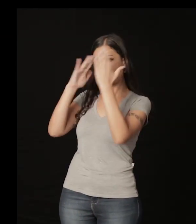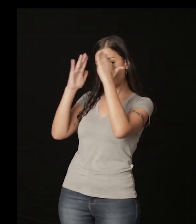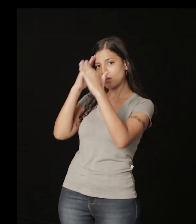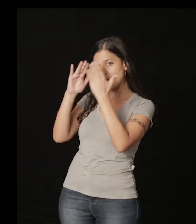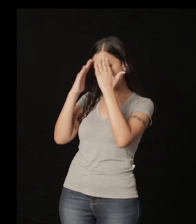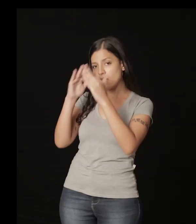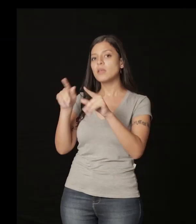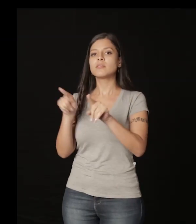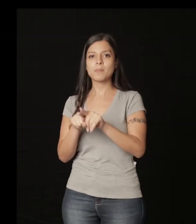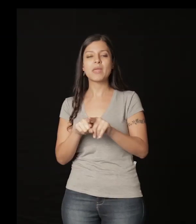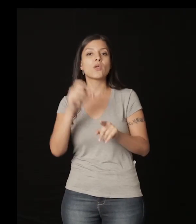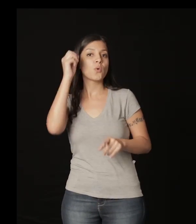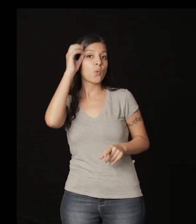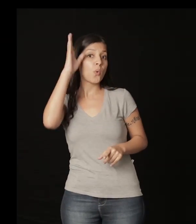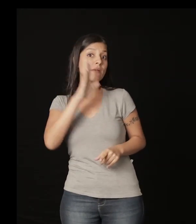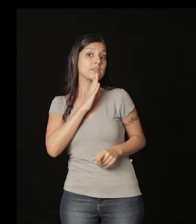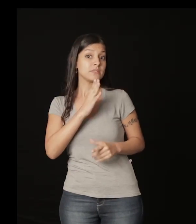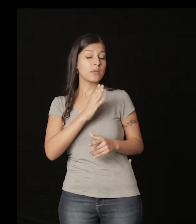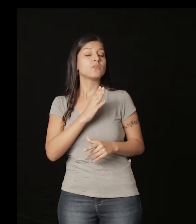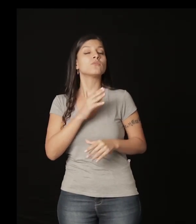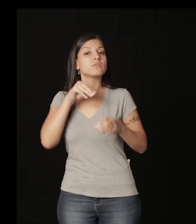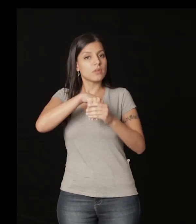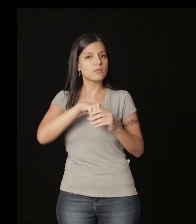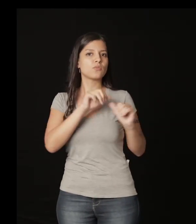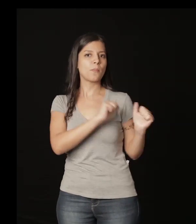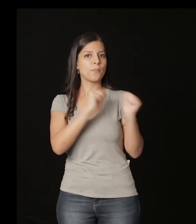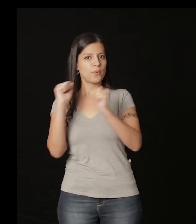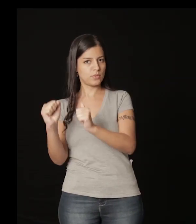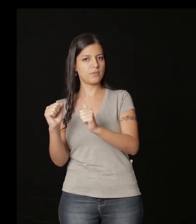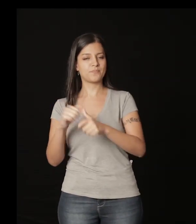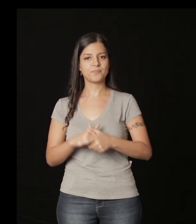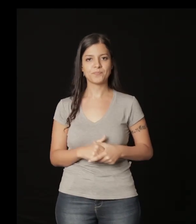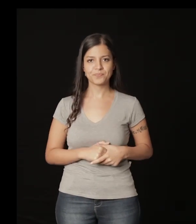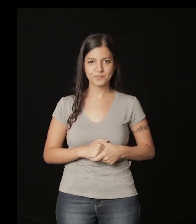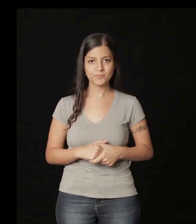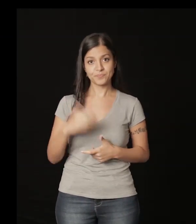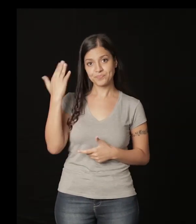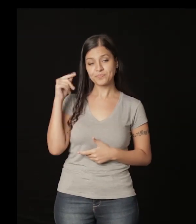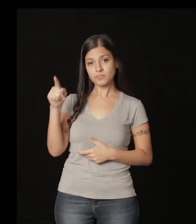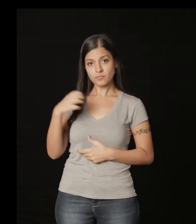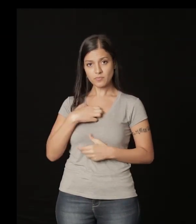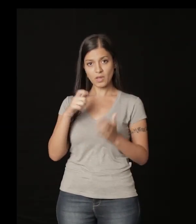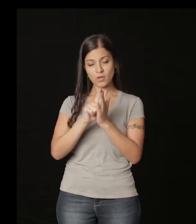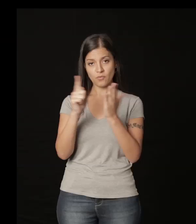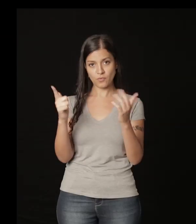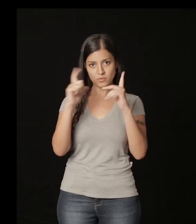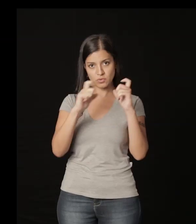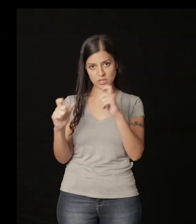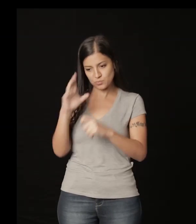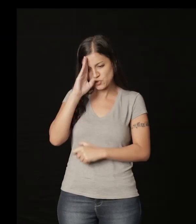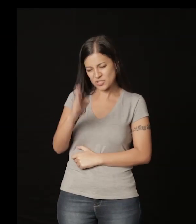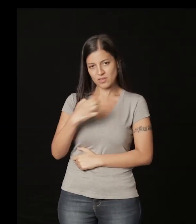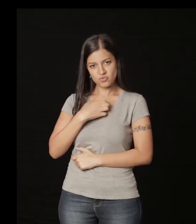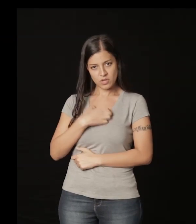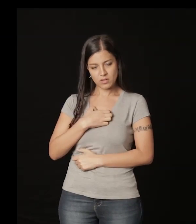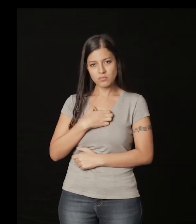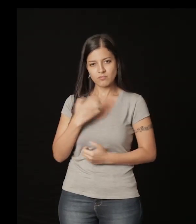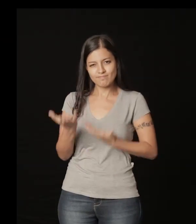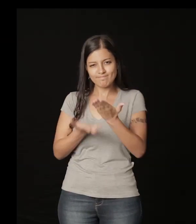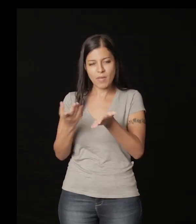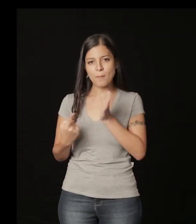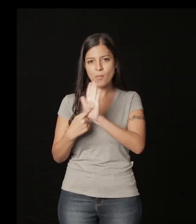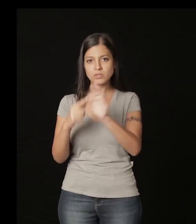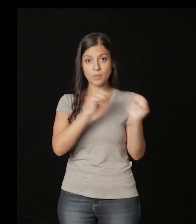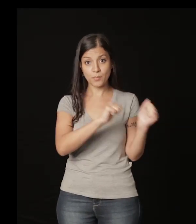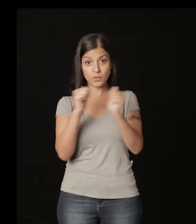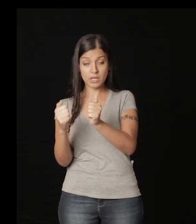acaso e o esquecimento se inserindo nesse sistema de poder. Inicialmente, tinha uma abordagem de fotojornalismo mais